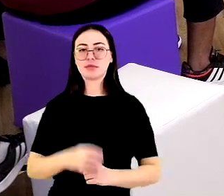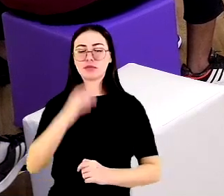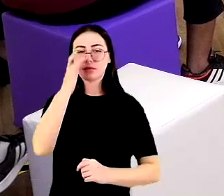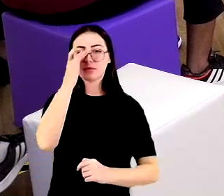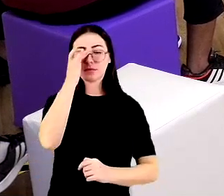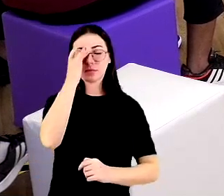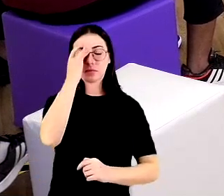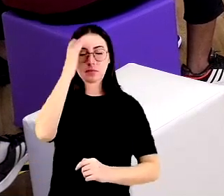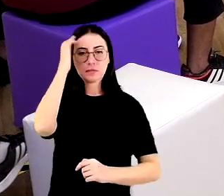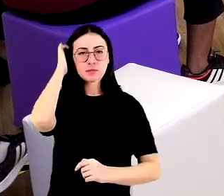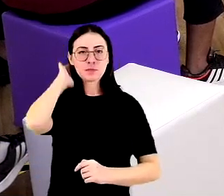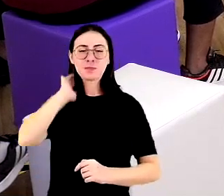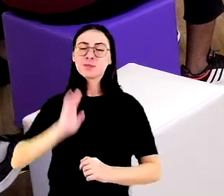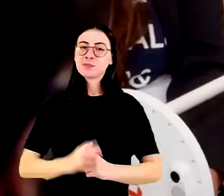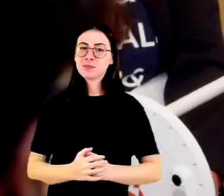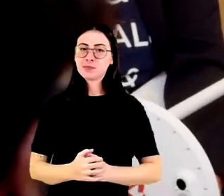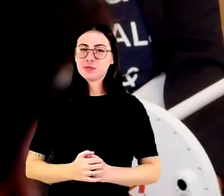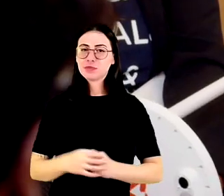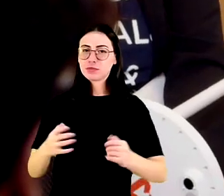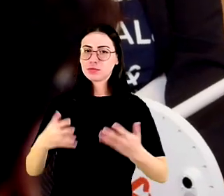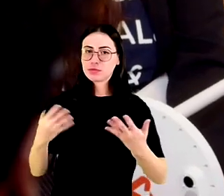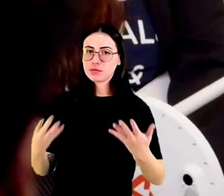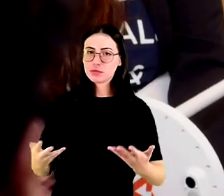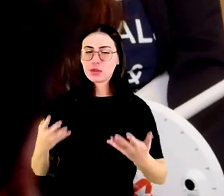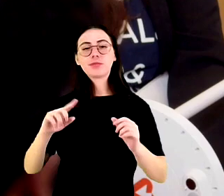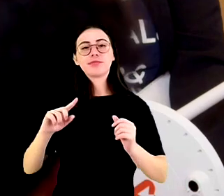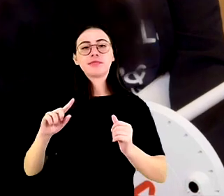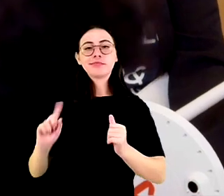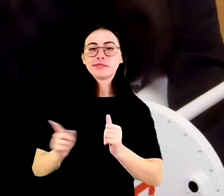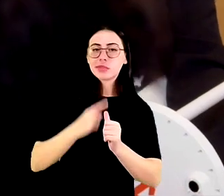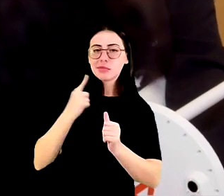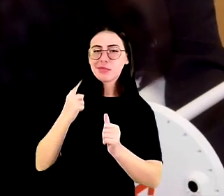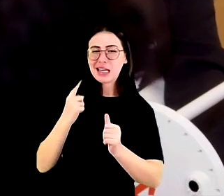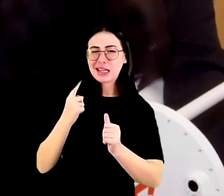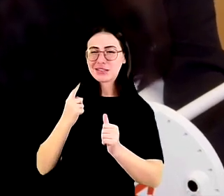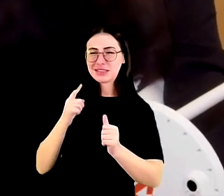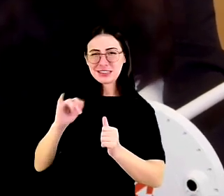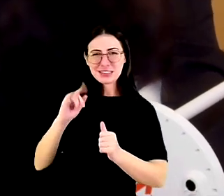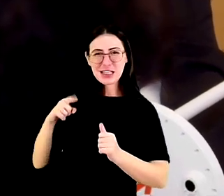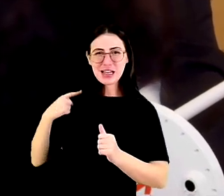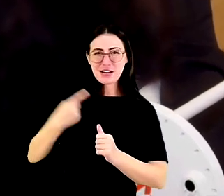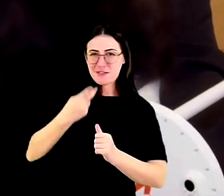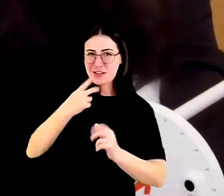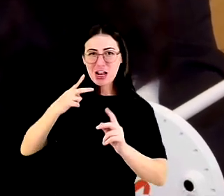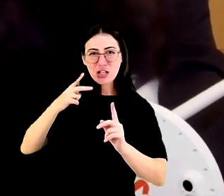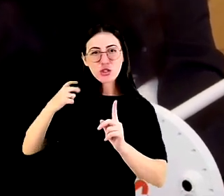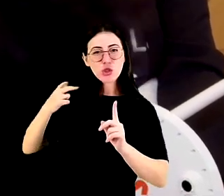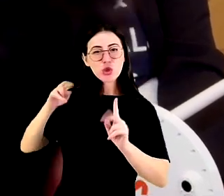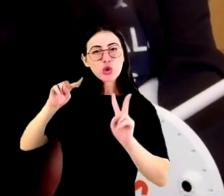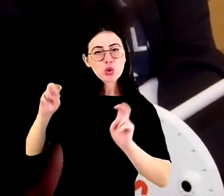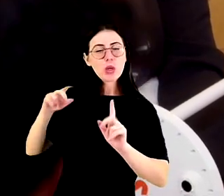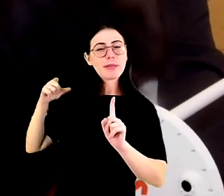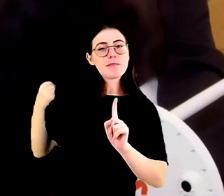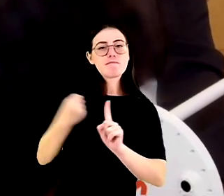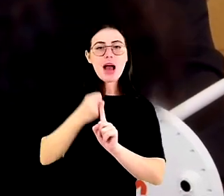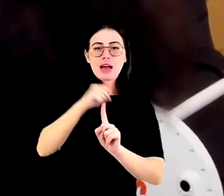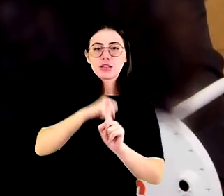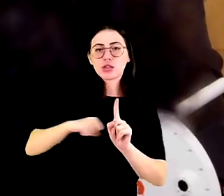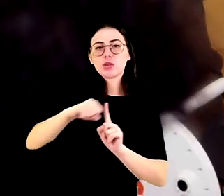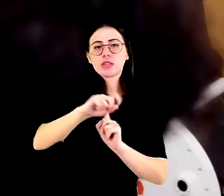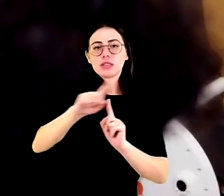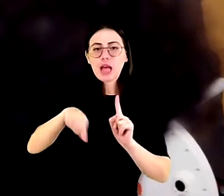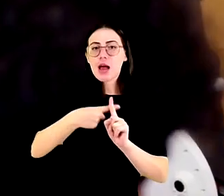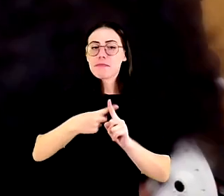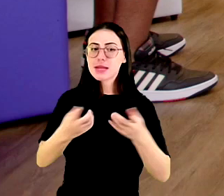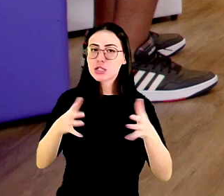seguinte, primeiro, quando a gente fala de impacto social, de inclusão digital, esse é um trabalho que tem que ser feito a várias mãos. Né? A gente olha